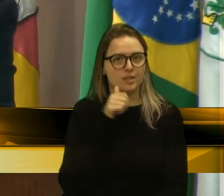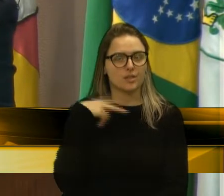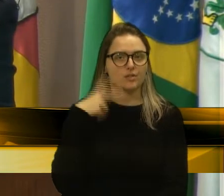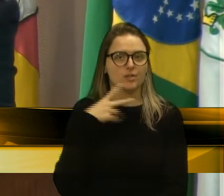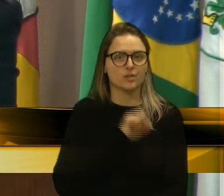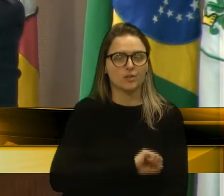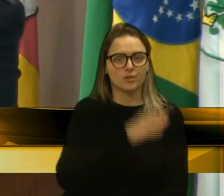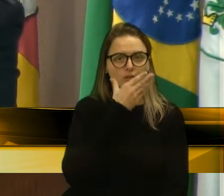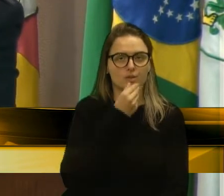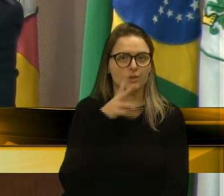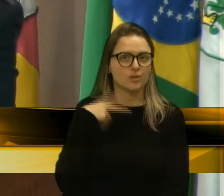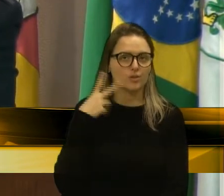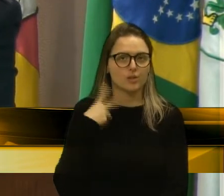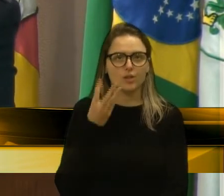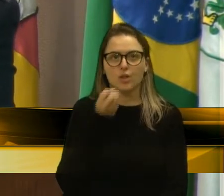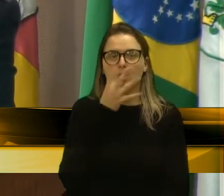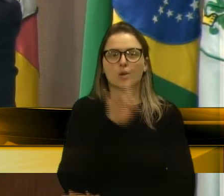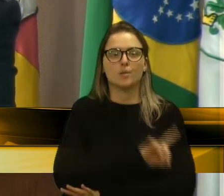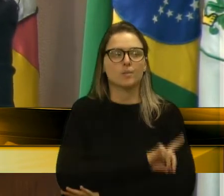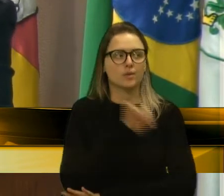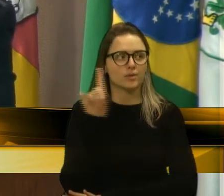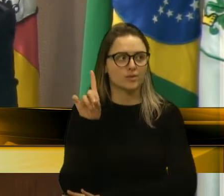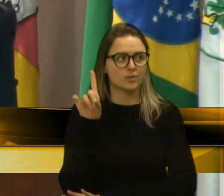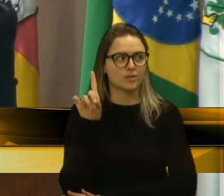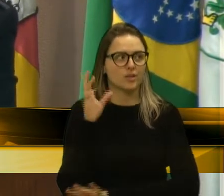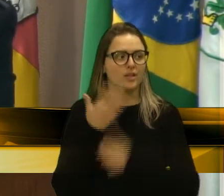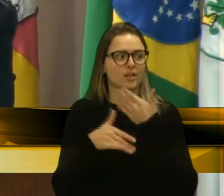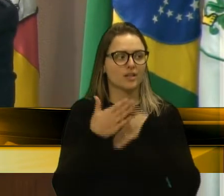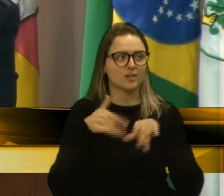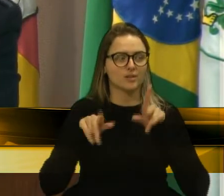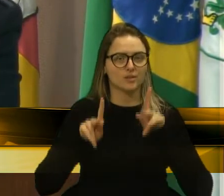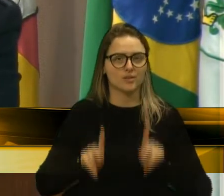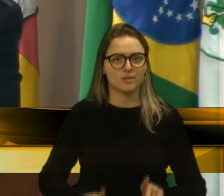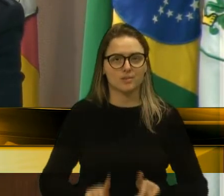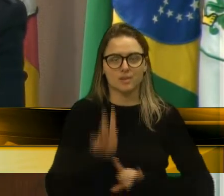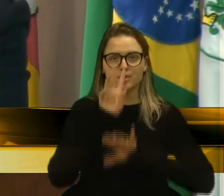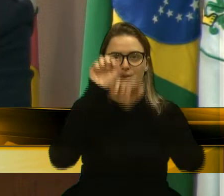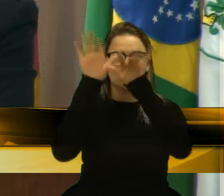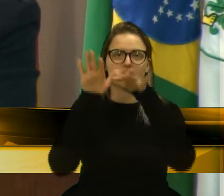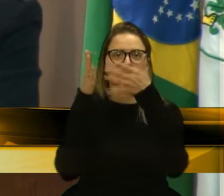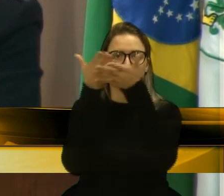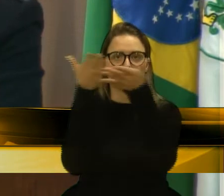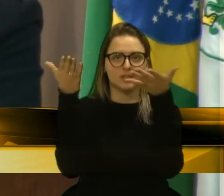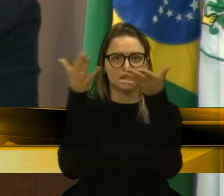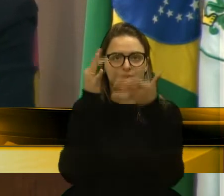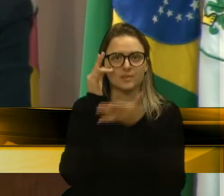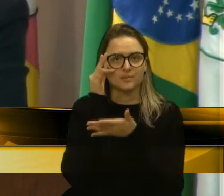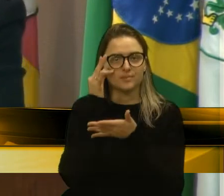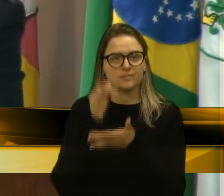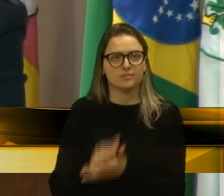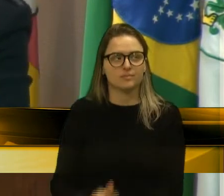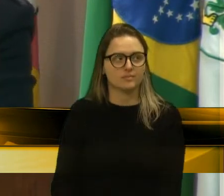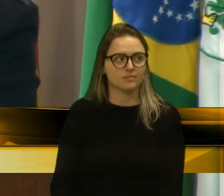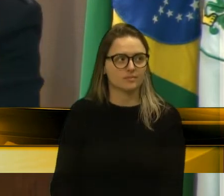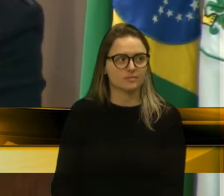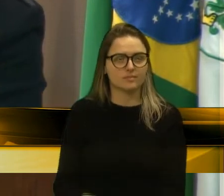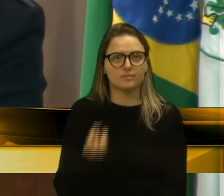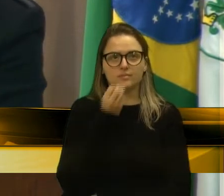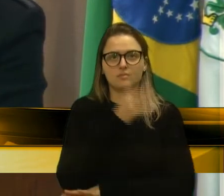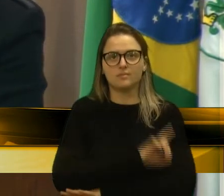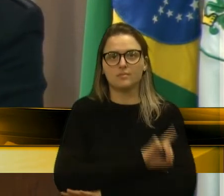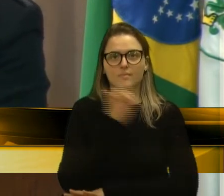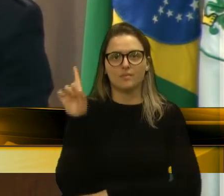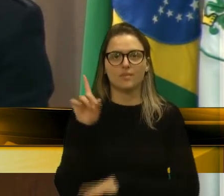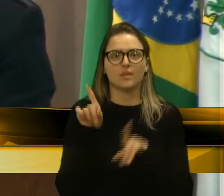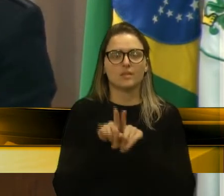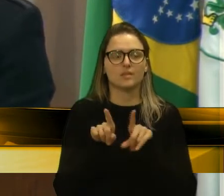senhores vereadores. Bom dia às pessoas que estão aqui no plenário. Né? Bom dia àqueles